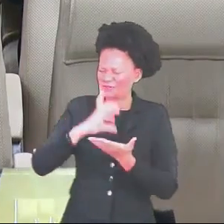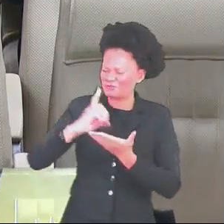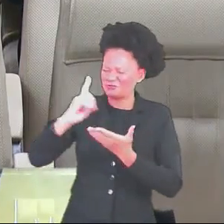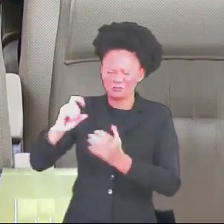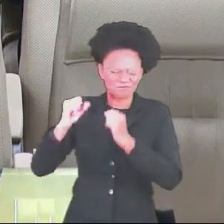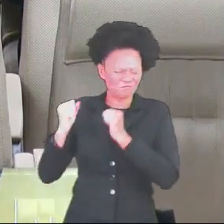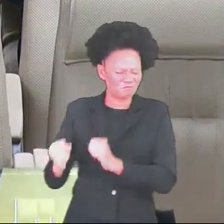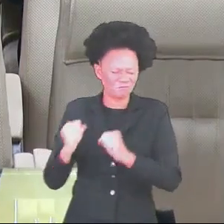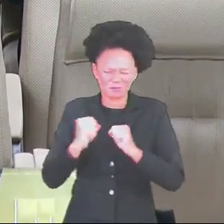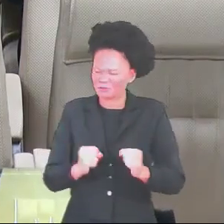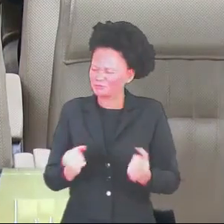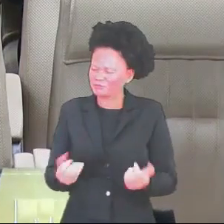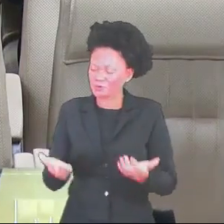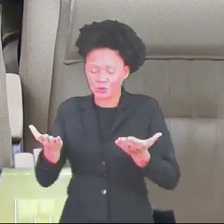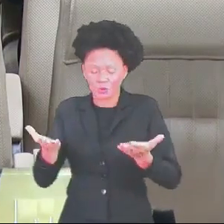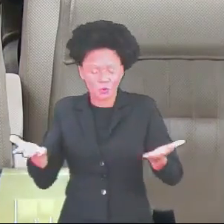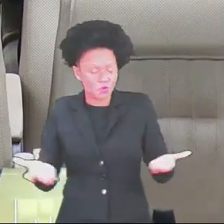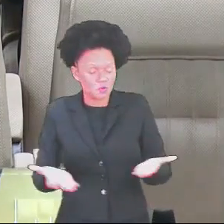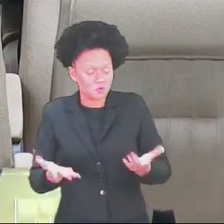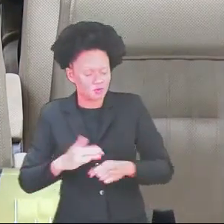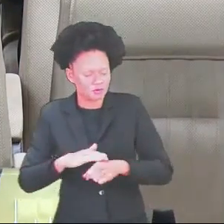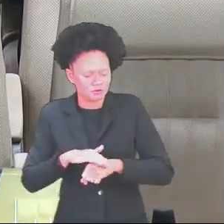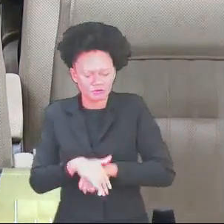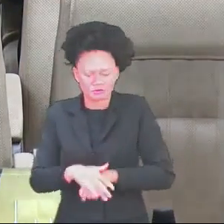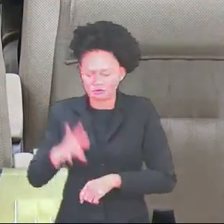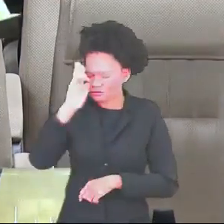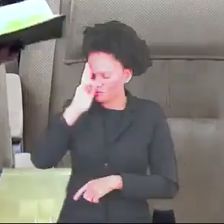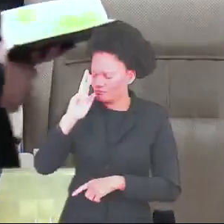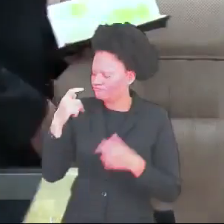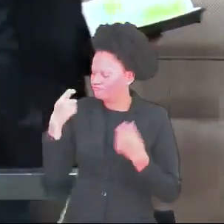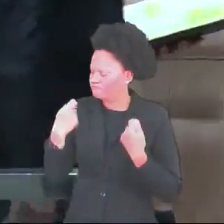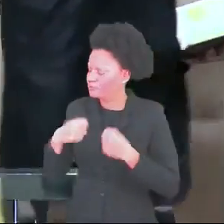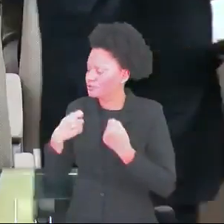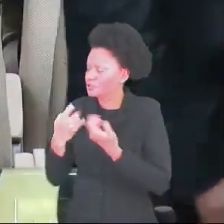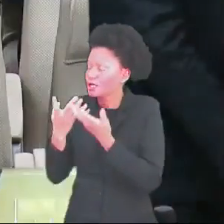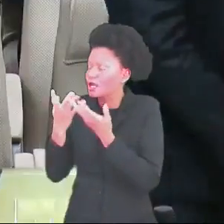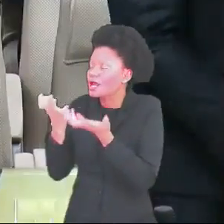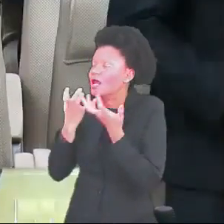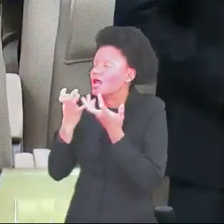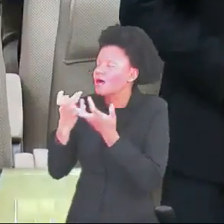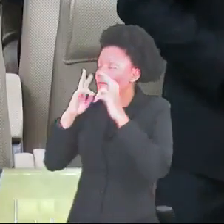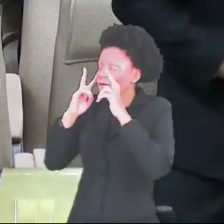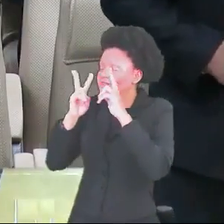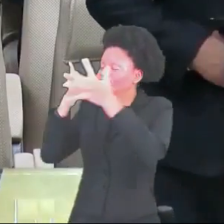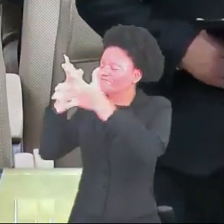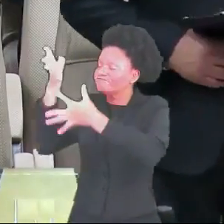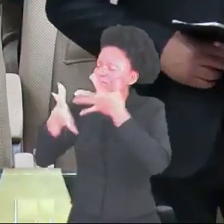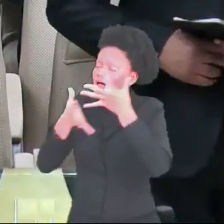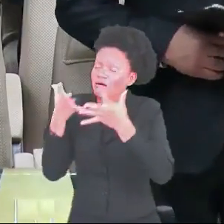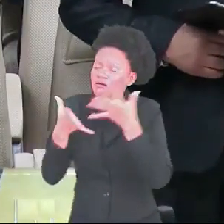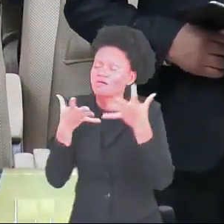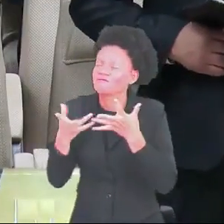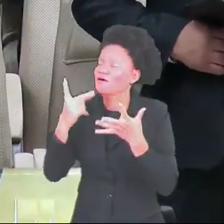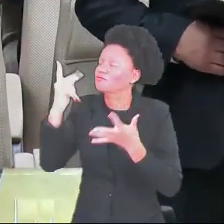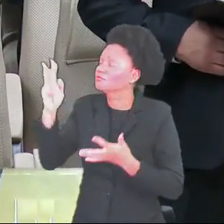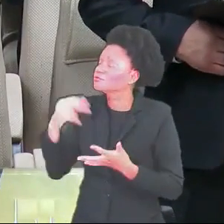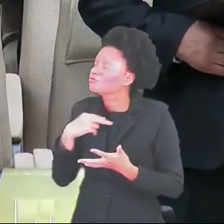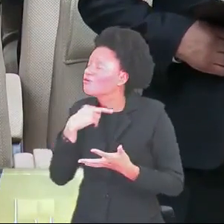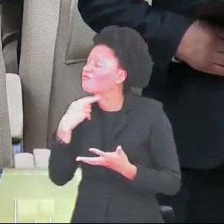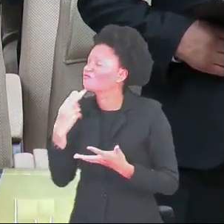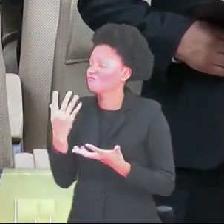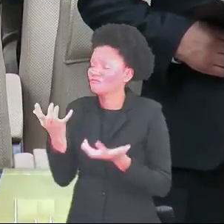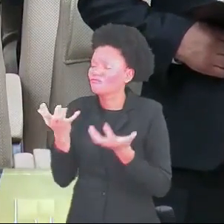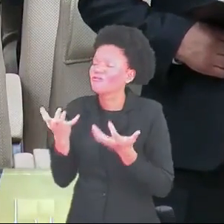Todo-Poderoso. E nessa noite, Senhor, nós precisamos ouvir a Sua voz. Então fala conosco, Senhor, nós te